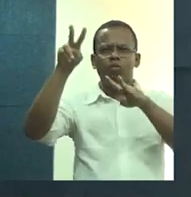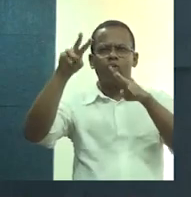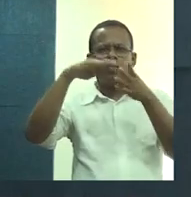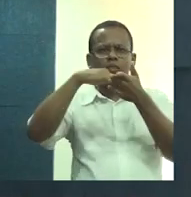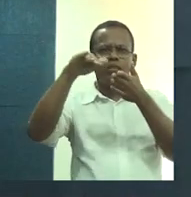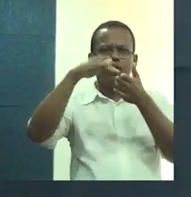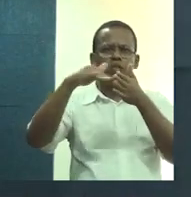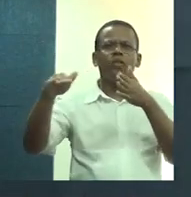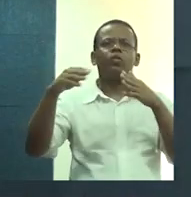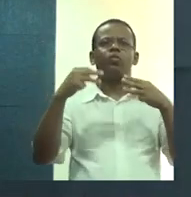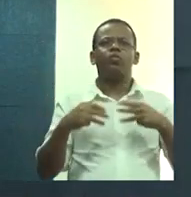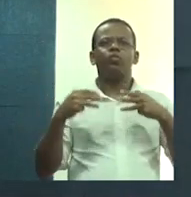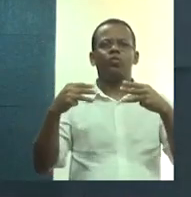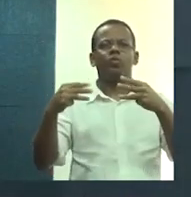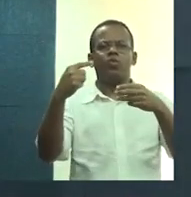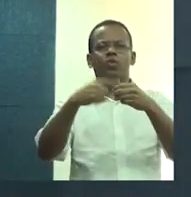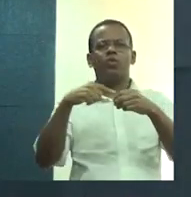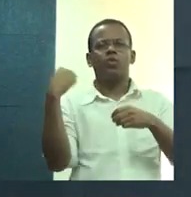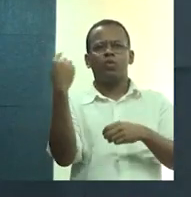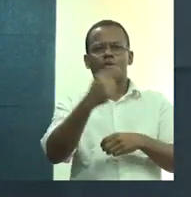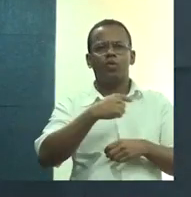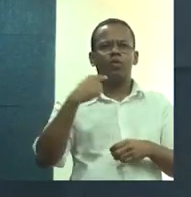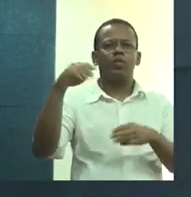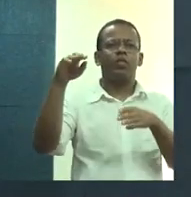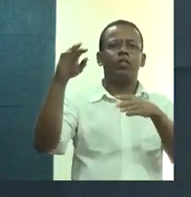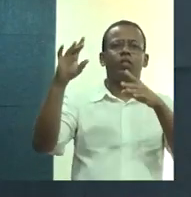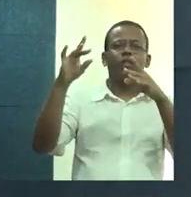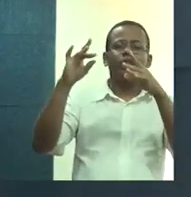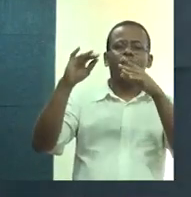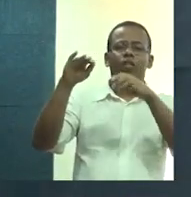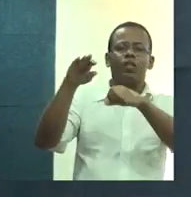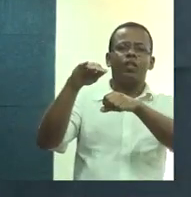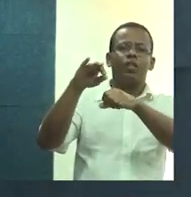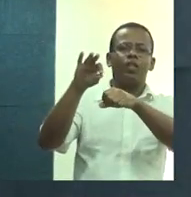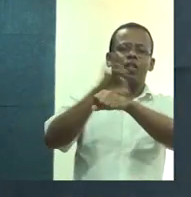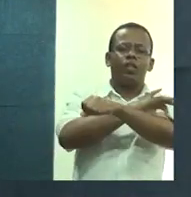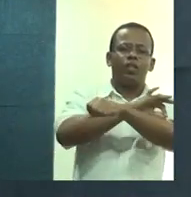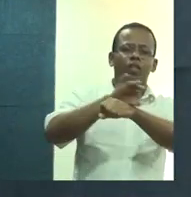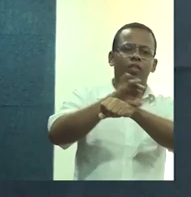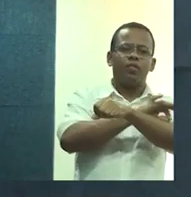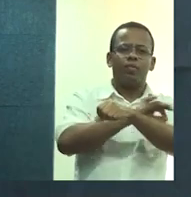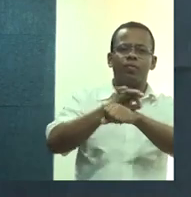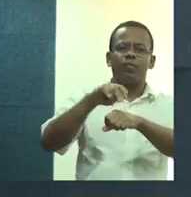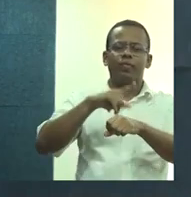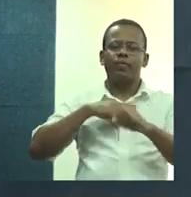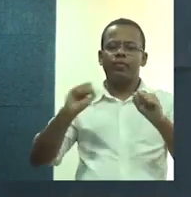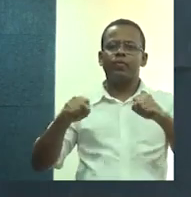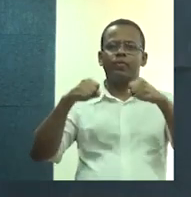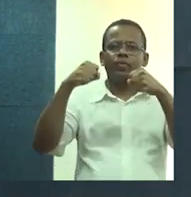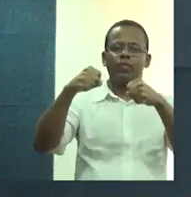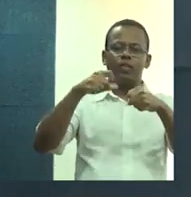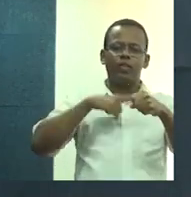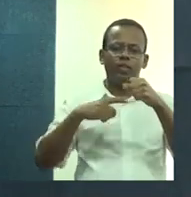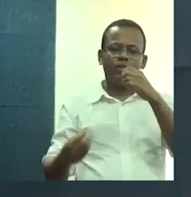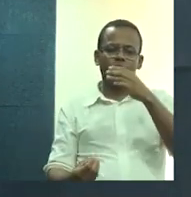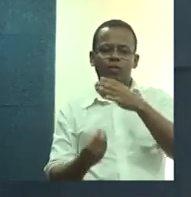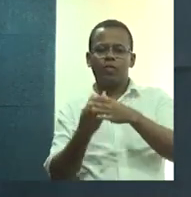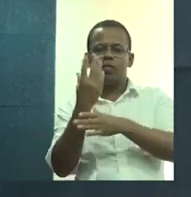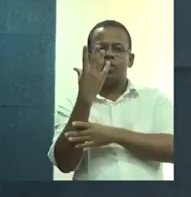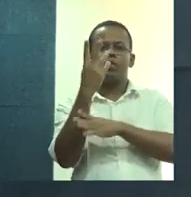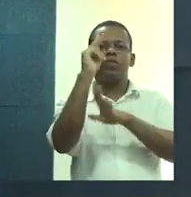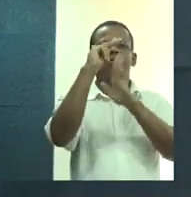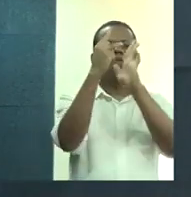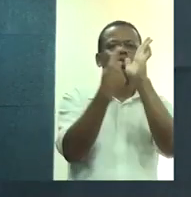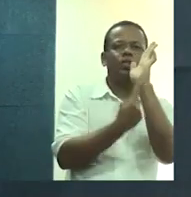tem o ministério da cidades nós arquitetos urbanistas né tem essa visão de território muito forte estarmos nascendo o programa